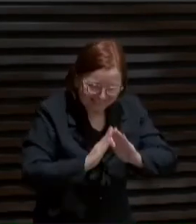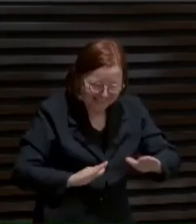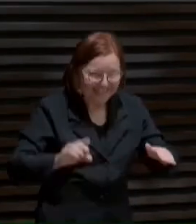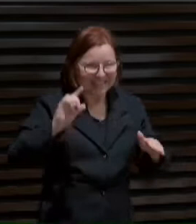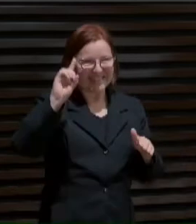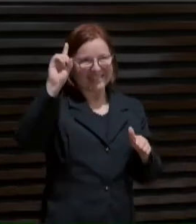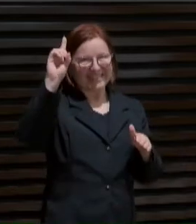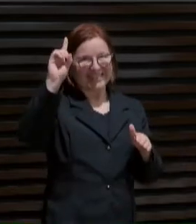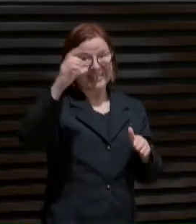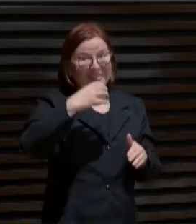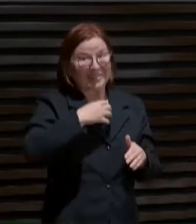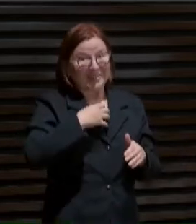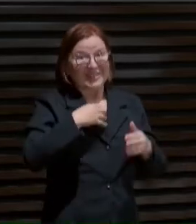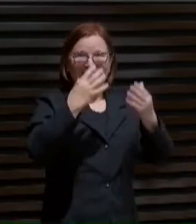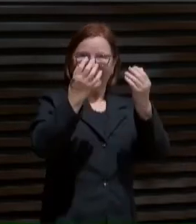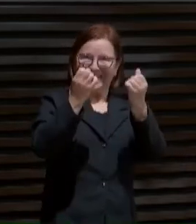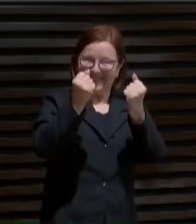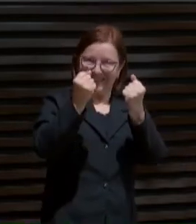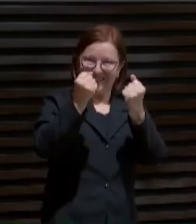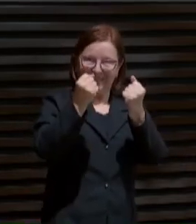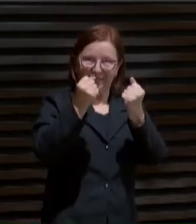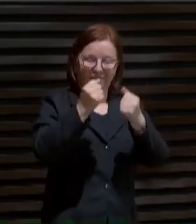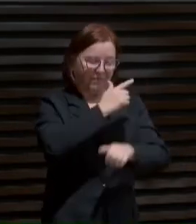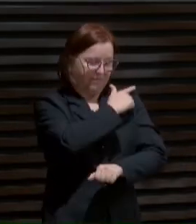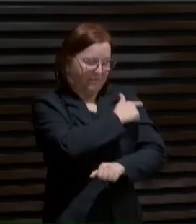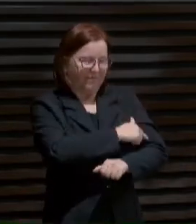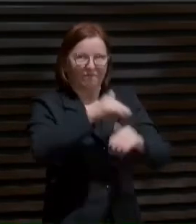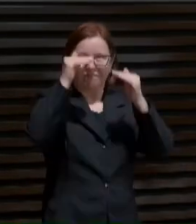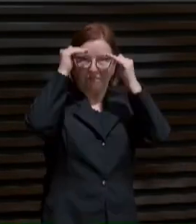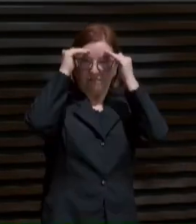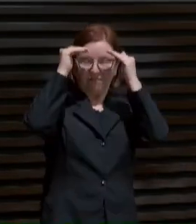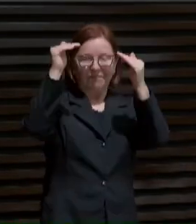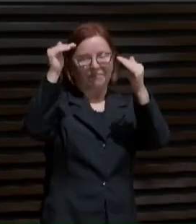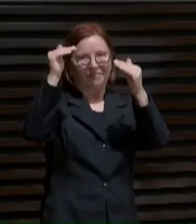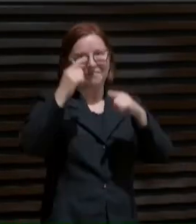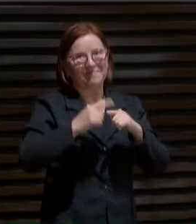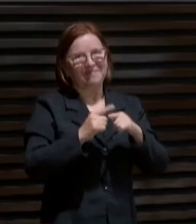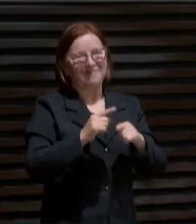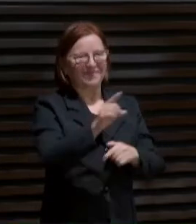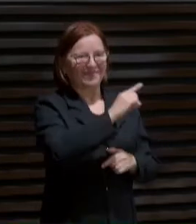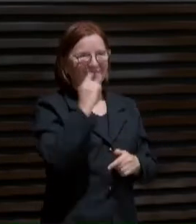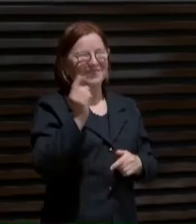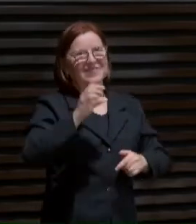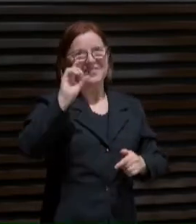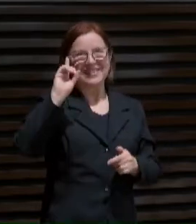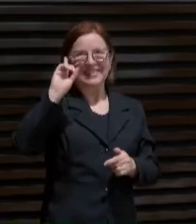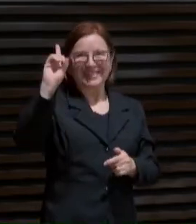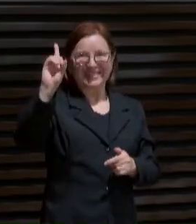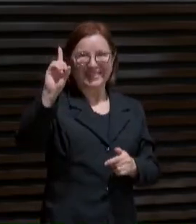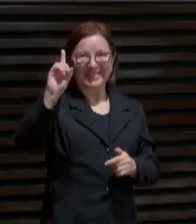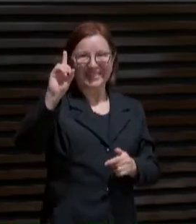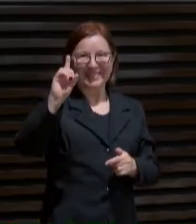a Deus de modo aceitável com reverência e temor pois o nosso Deus é